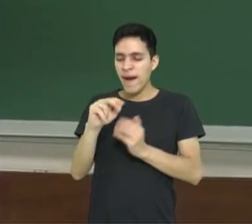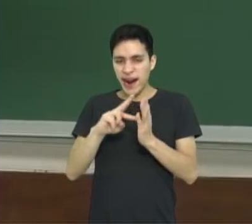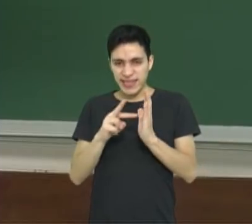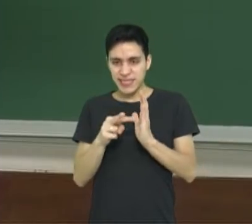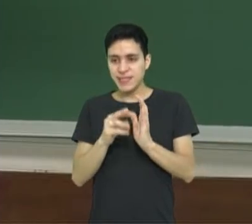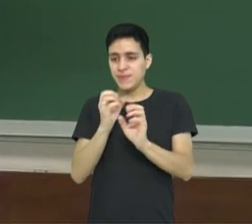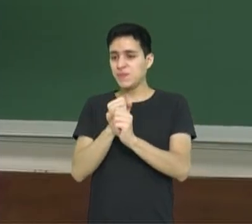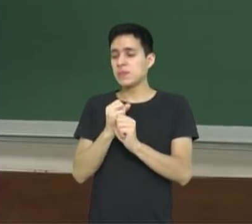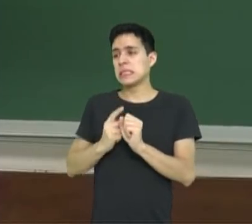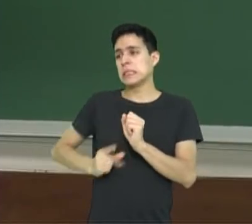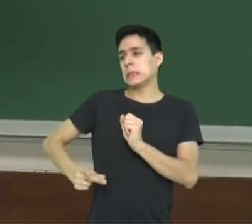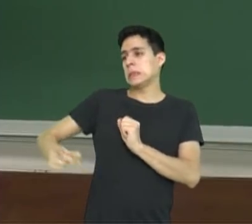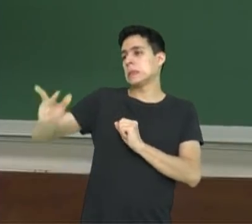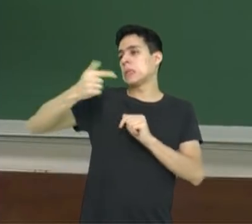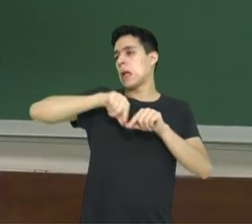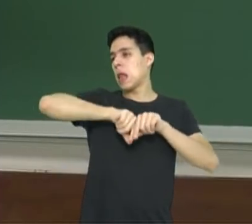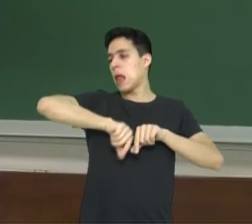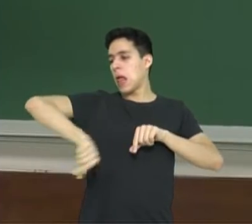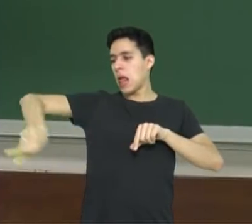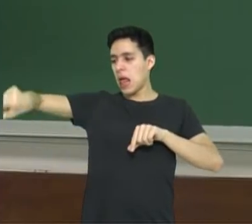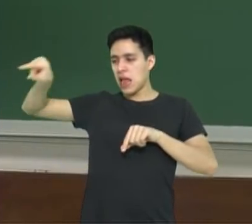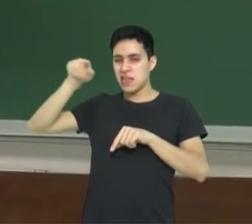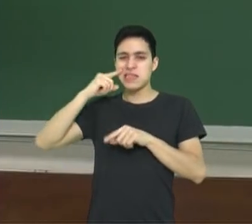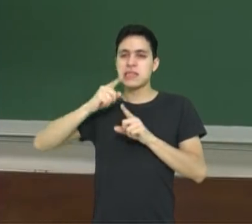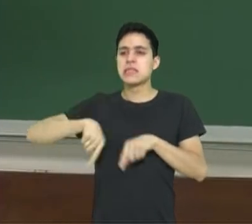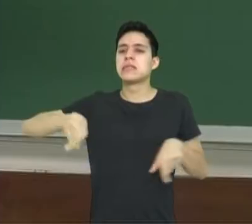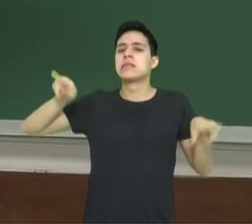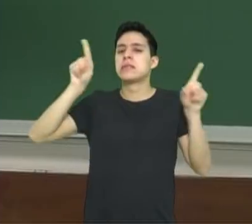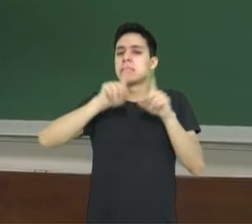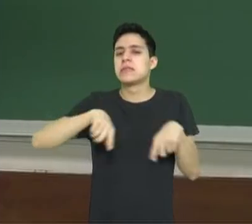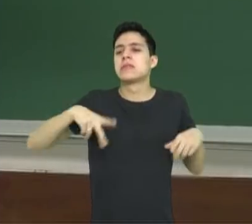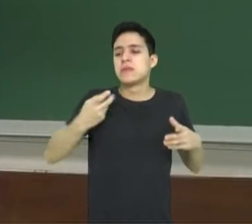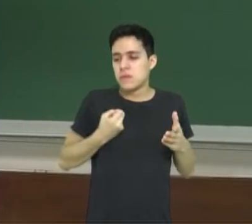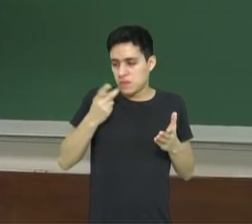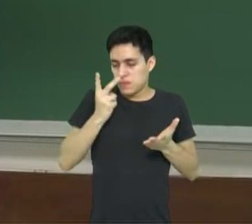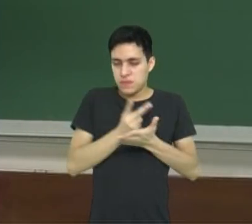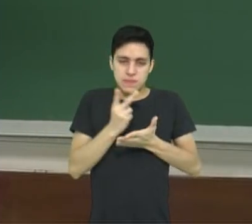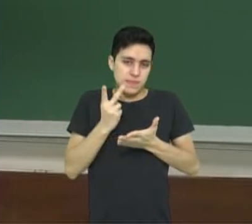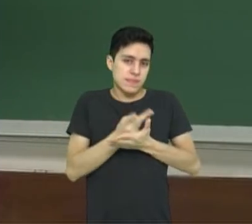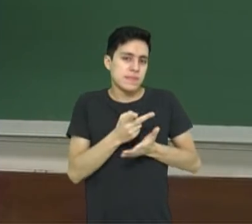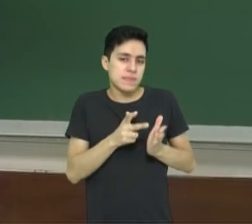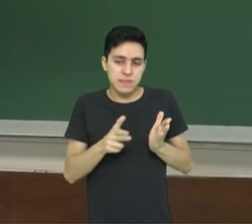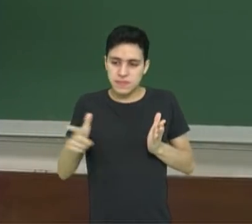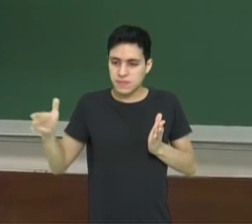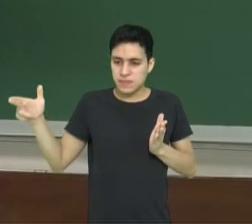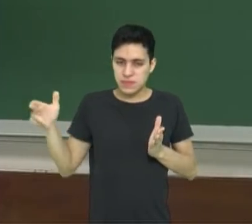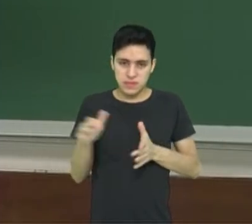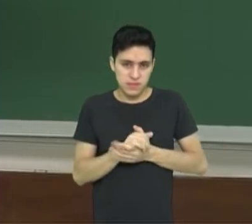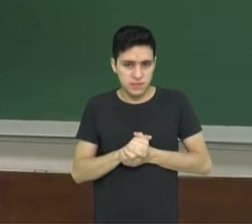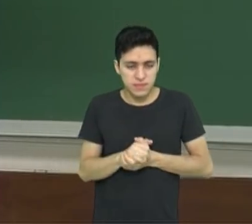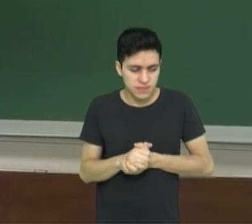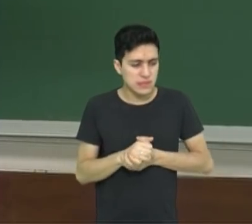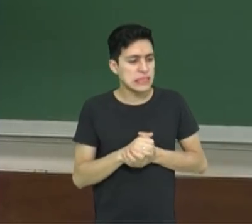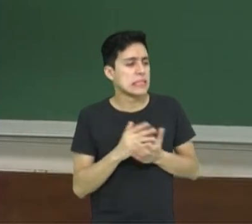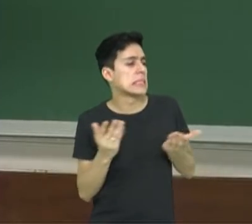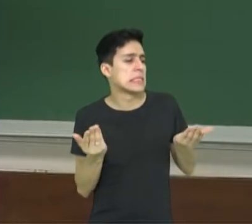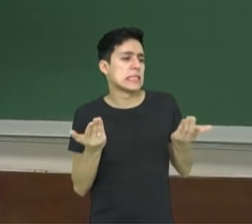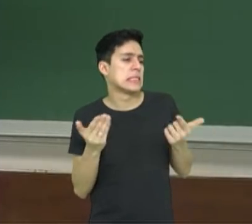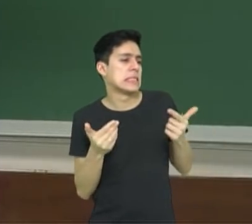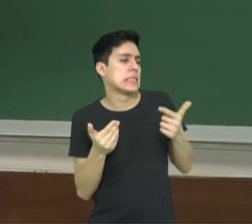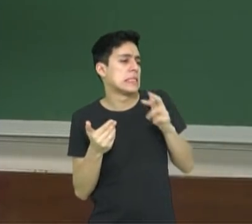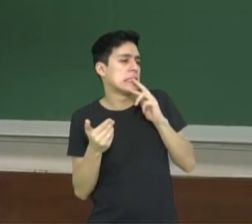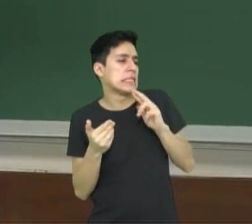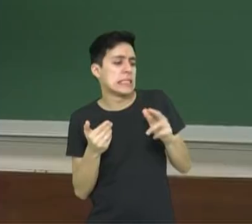que nunca mais termina na vida, que fica se repetindo o mesmo número, ok? Mas e daí? Não tem